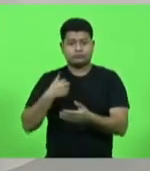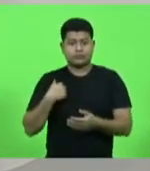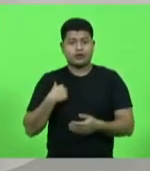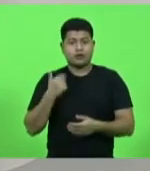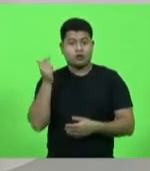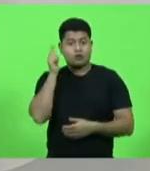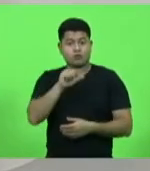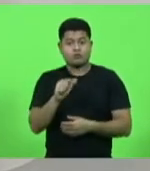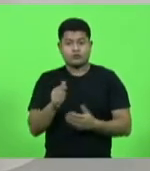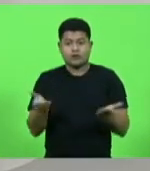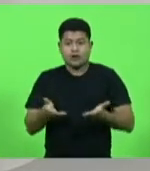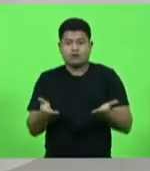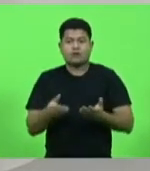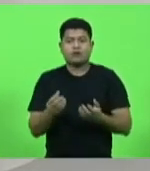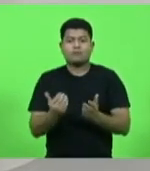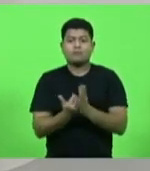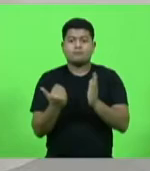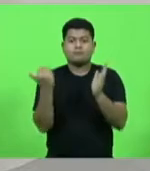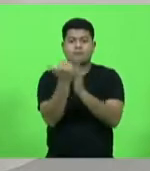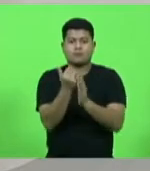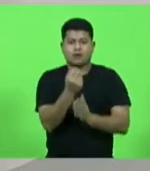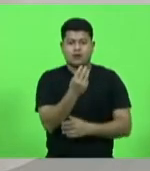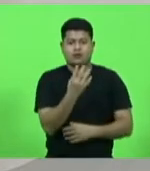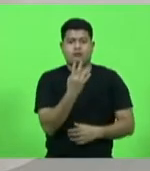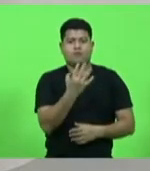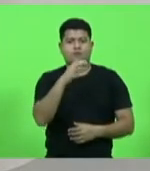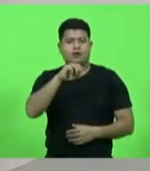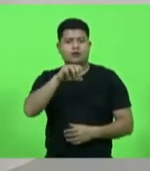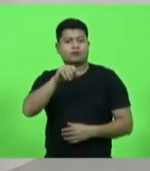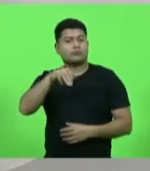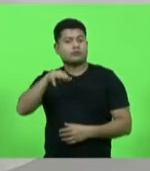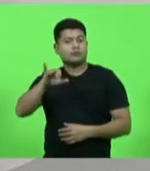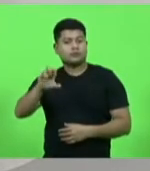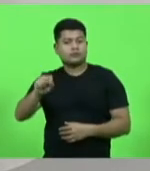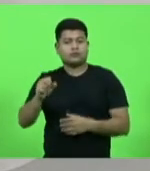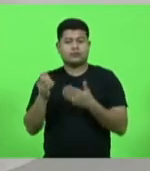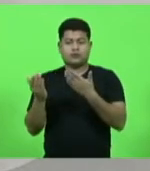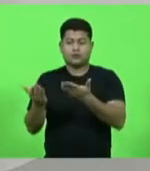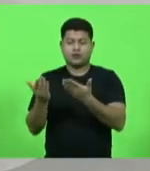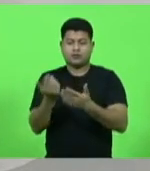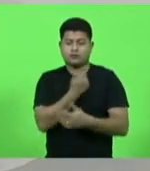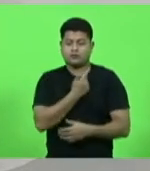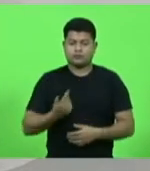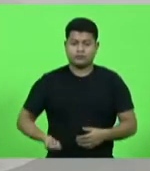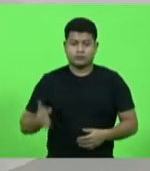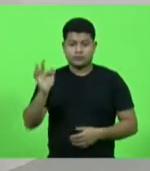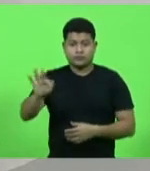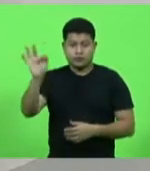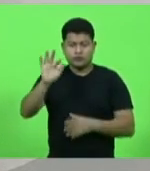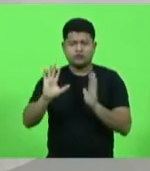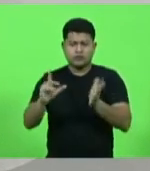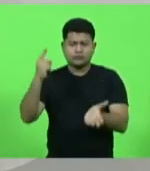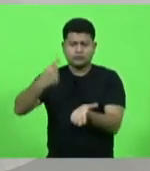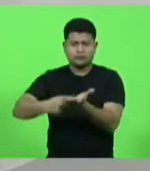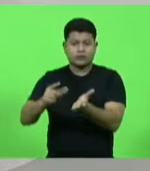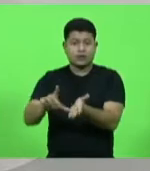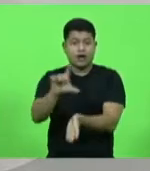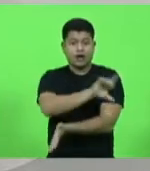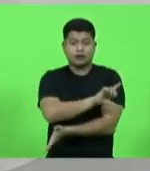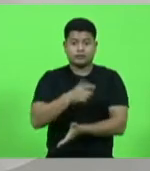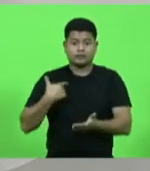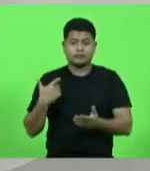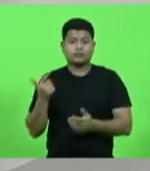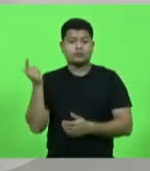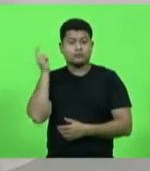40 milhões de reais por parte do governo federal, que é um compromisso firmado preteritamente, para que a gente possa concluir a